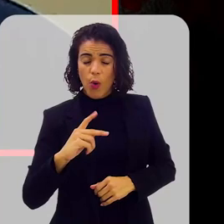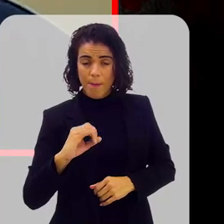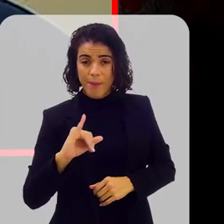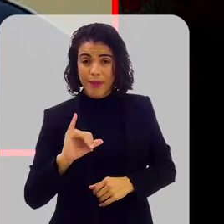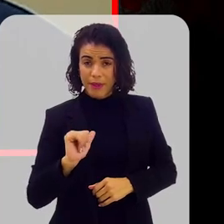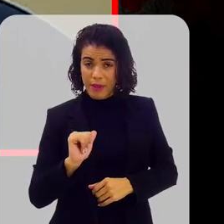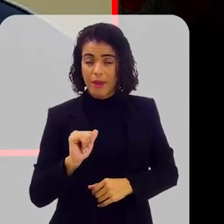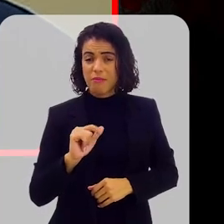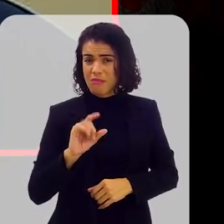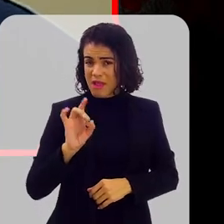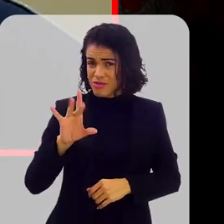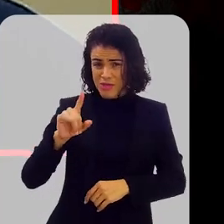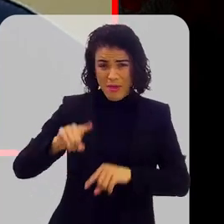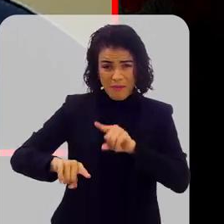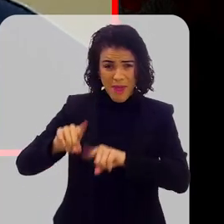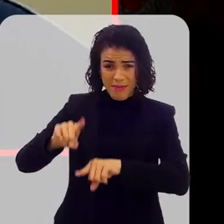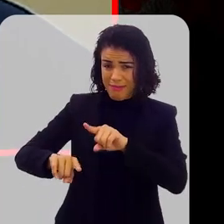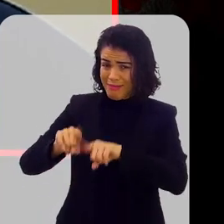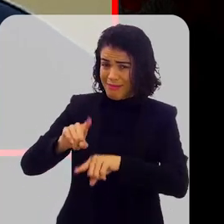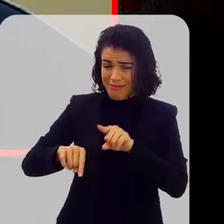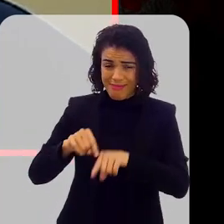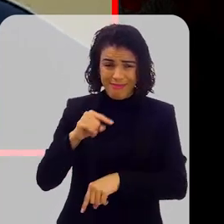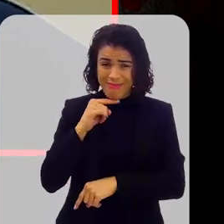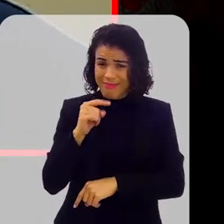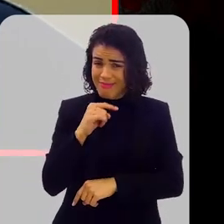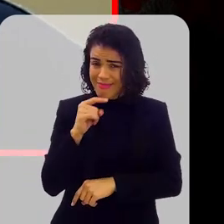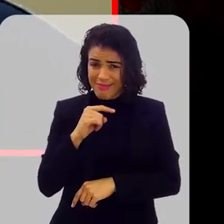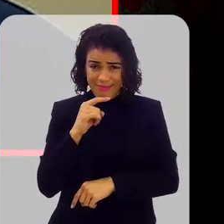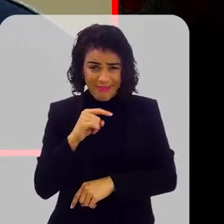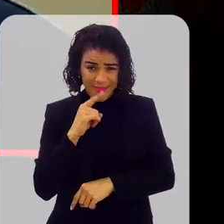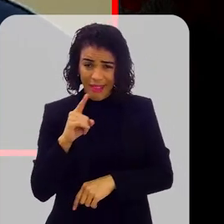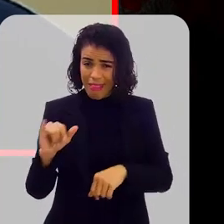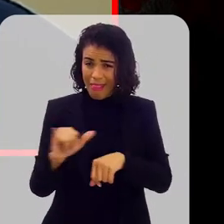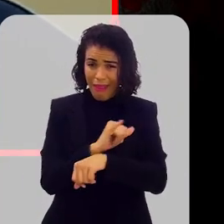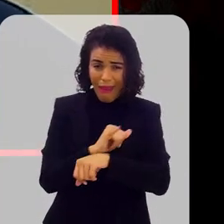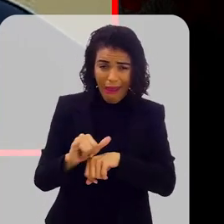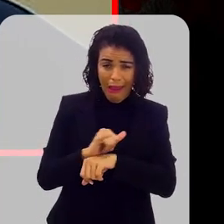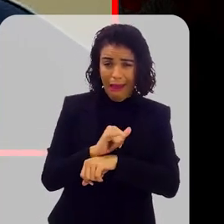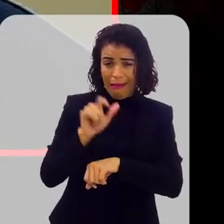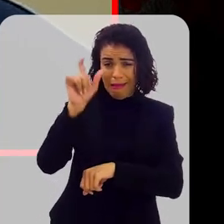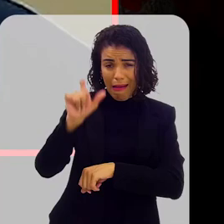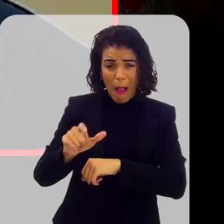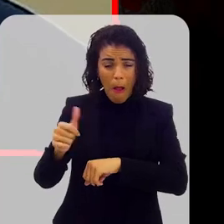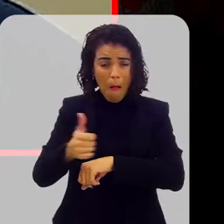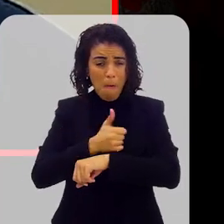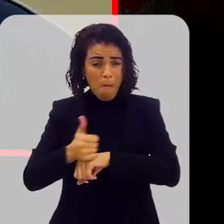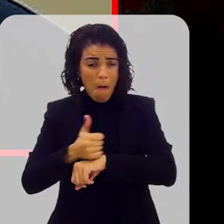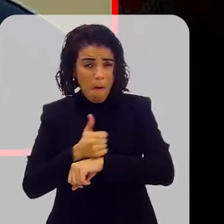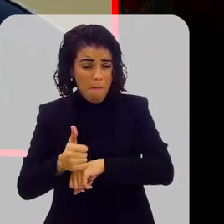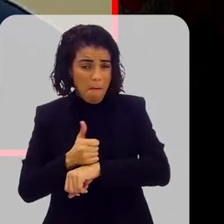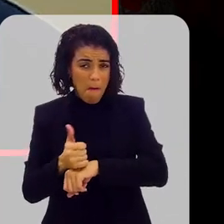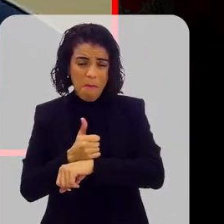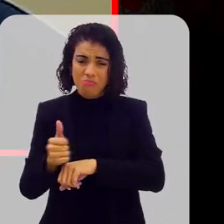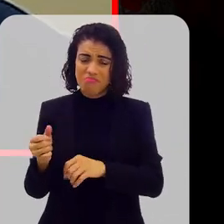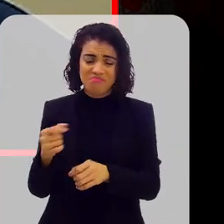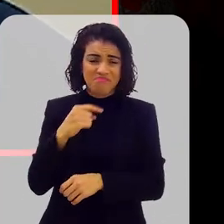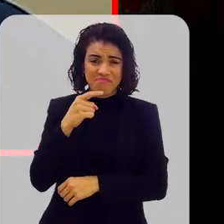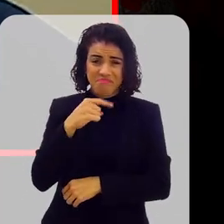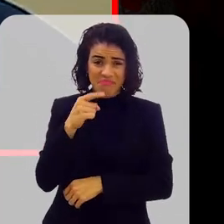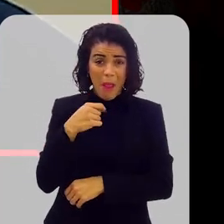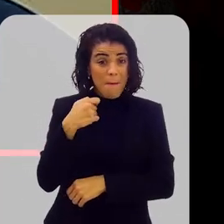tem que ter adesão, não é só material, essas coisas que como a gente falou aqui, material, técnica, indivíduo,